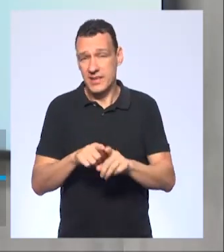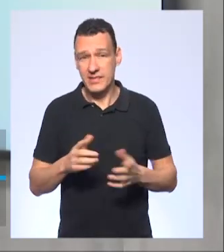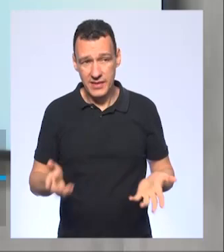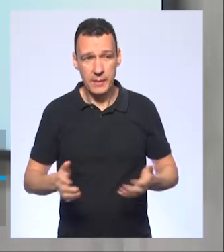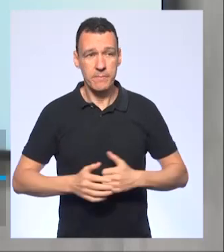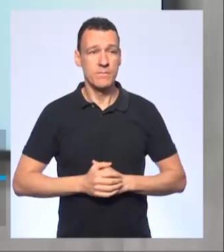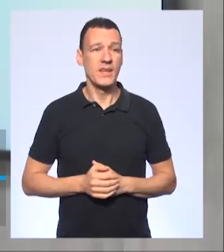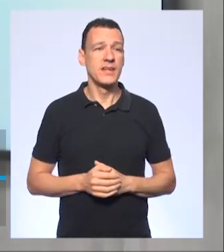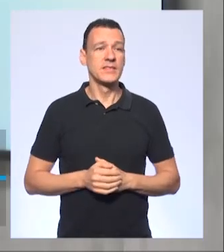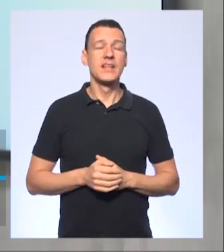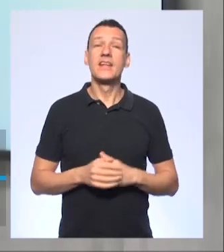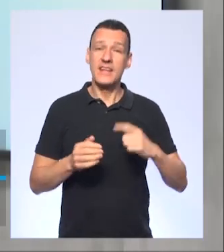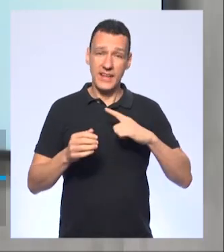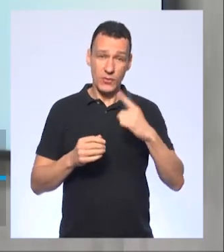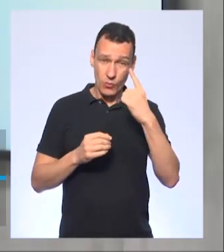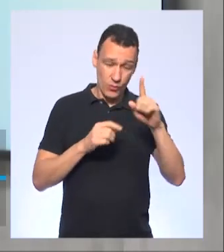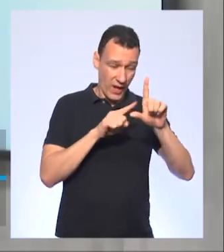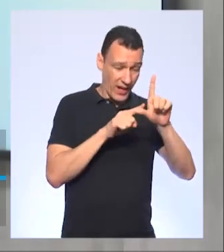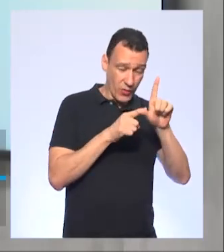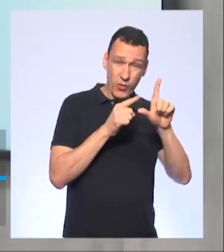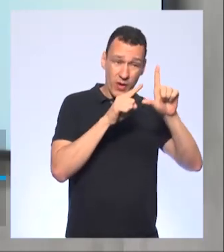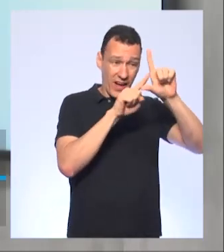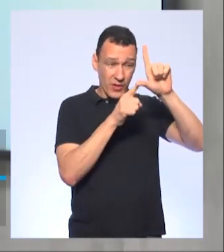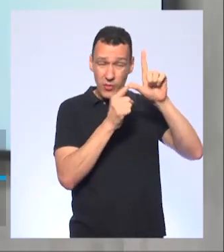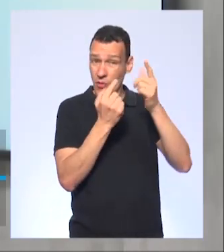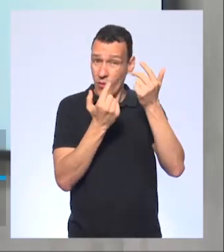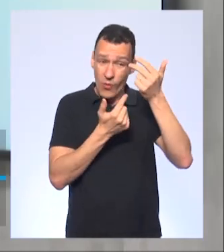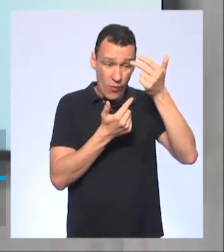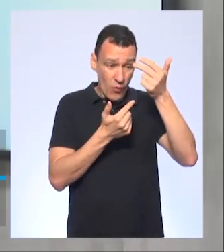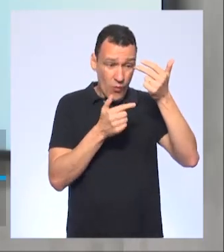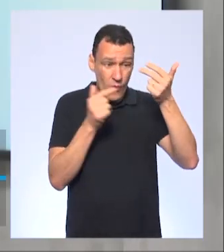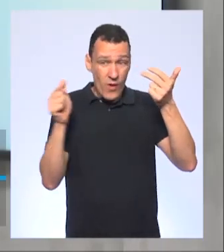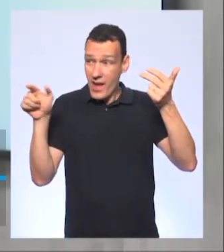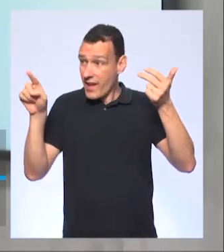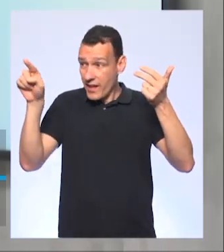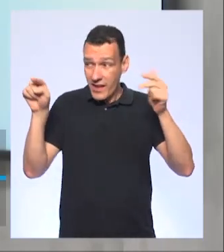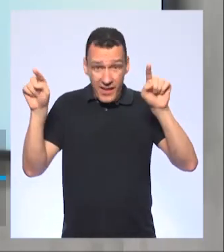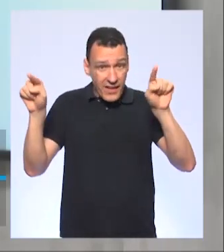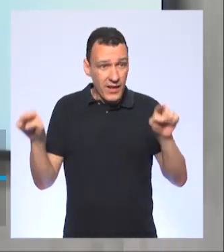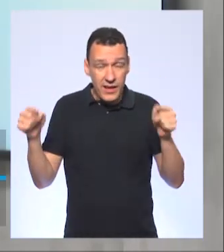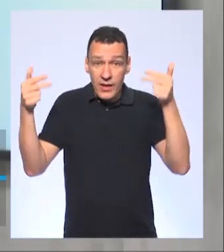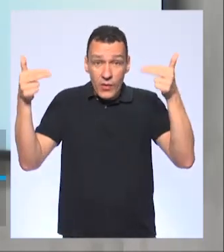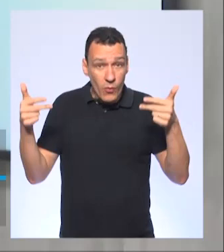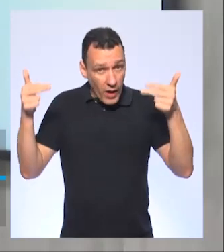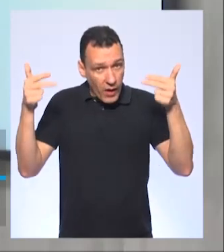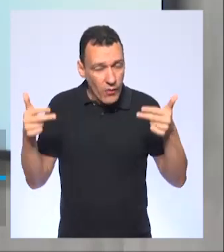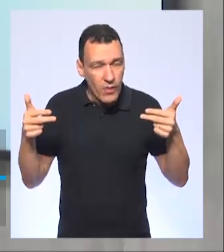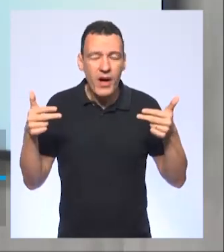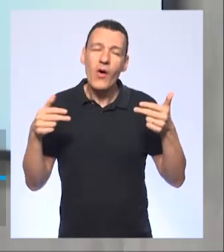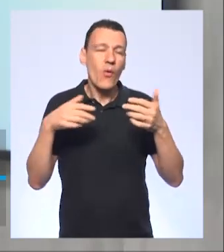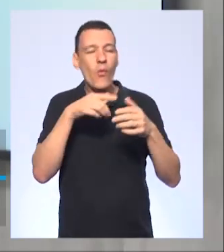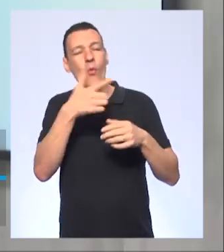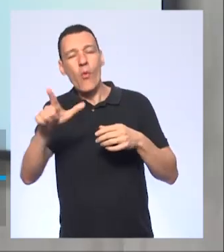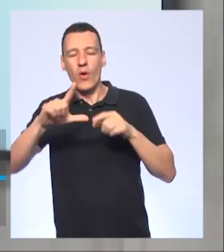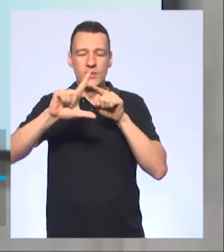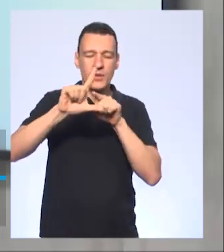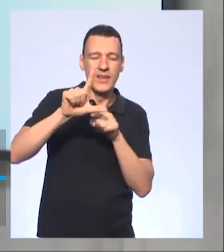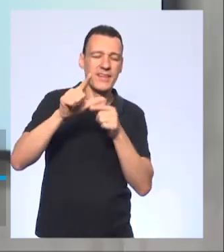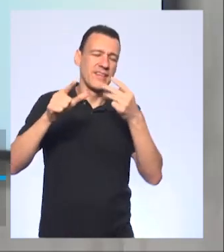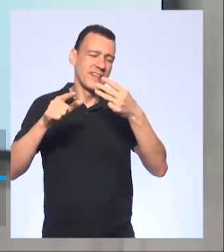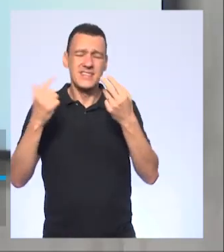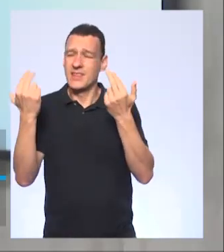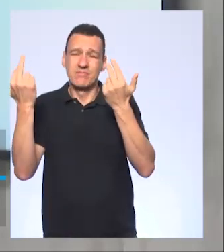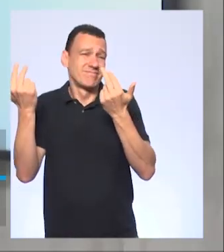tem um terceiro também. Se os ângulos são iguais, os lados serão proporcionais. Aí é feijão com arroz, é